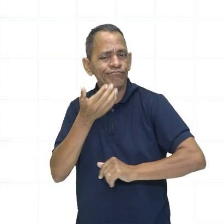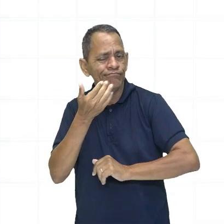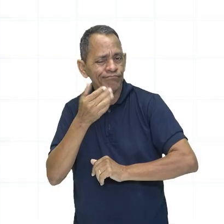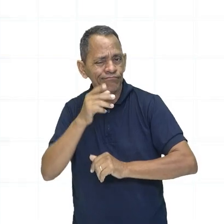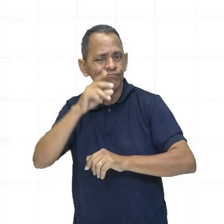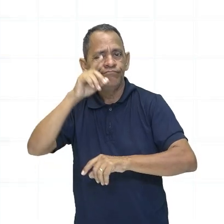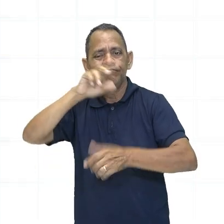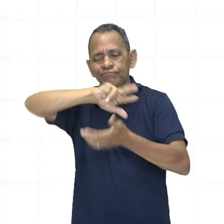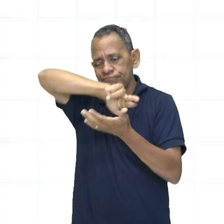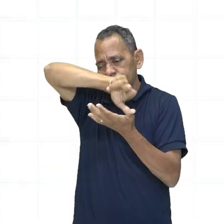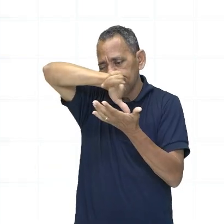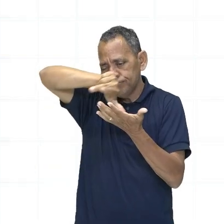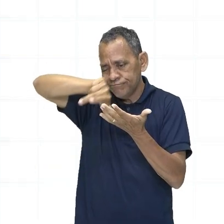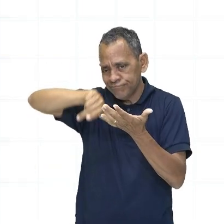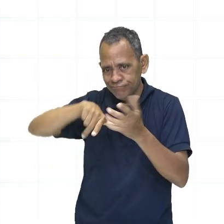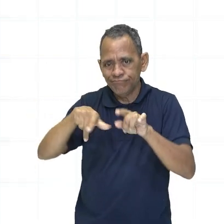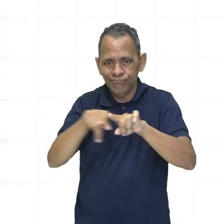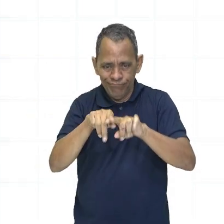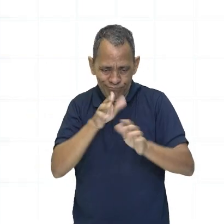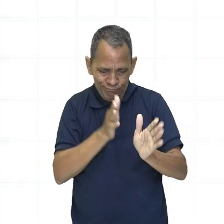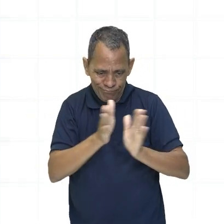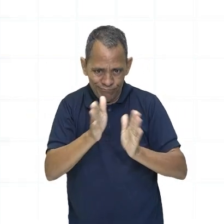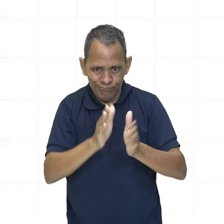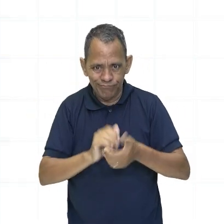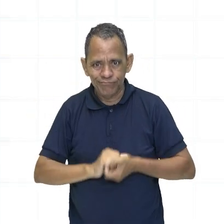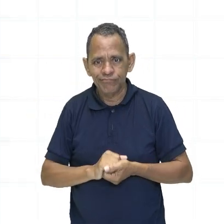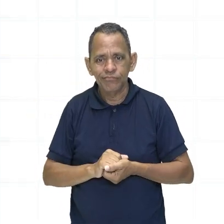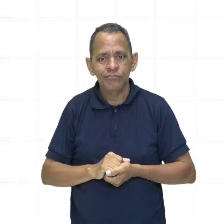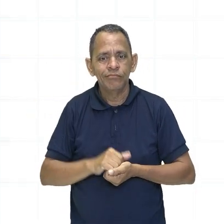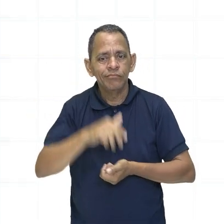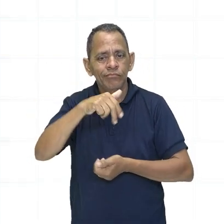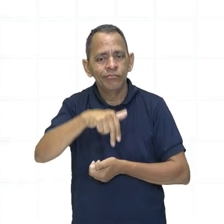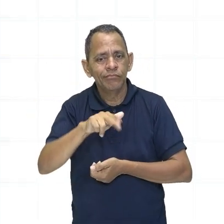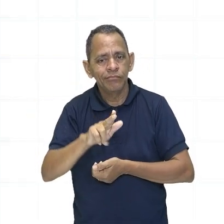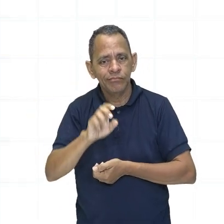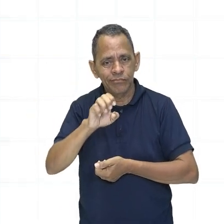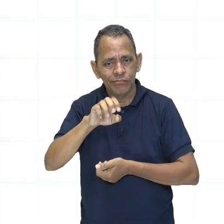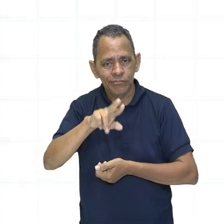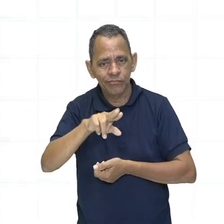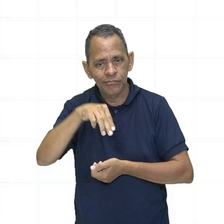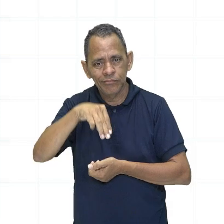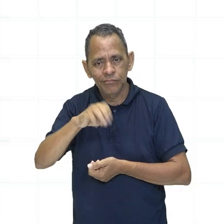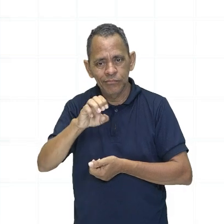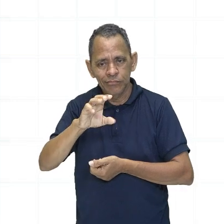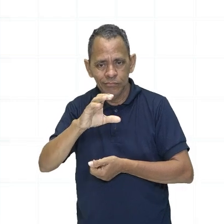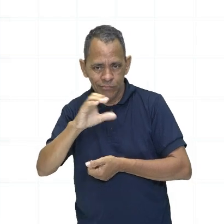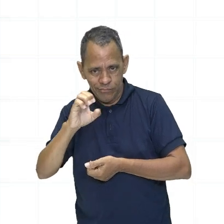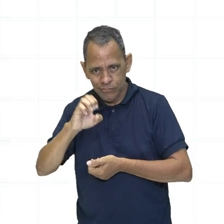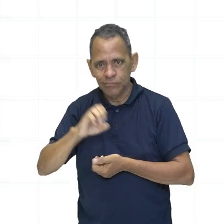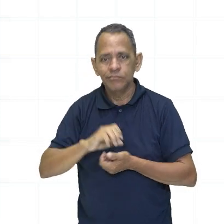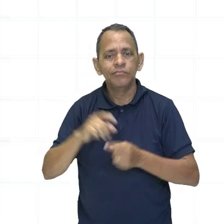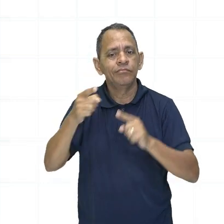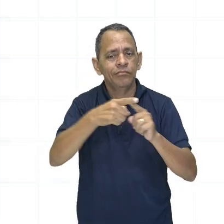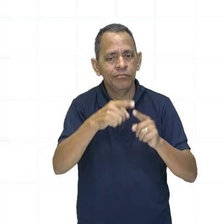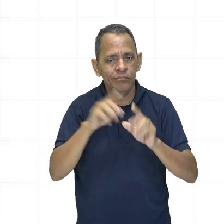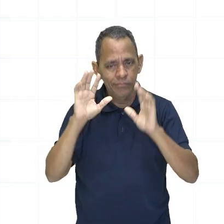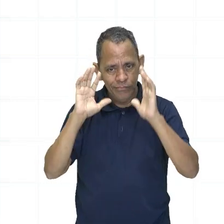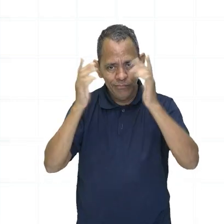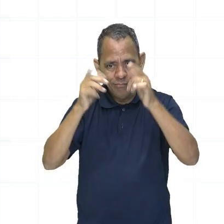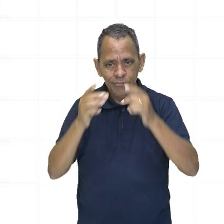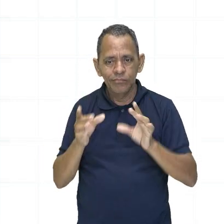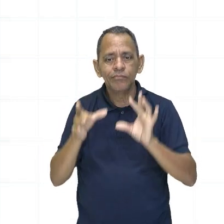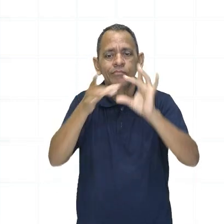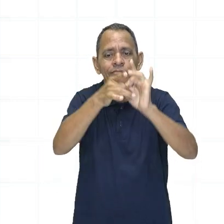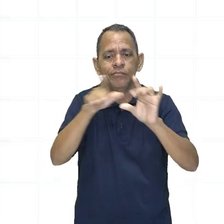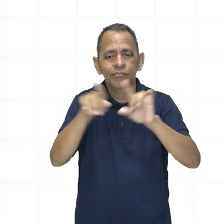Isso de festa junina. E o que vem ser a quermesse? Quermesse é um tipo de festa ligado, em geral, a